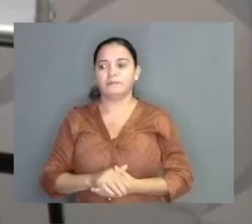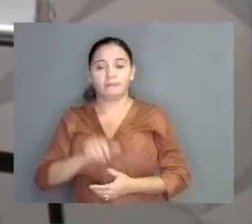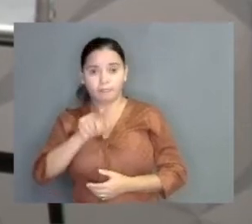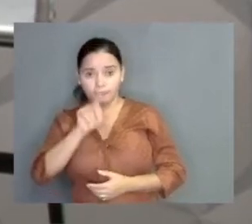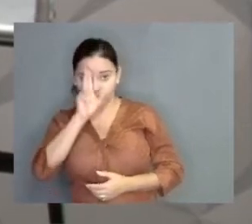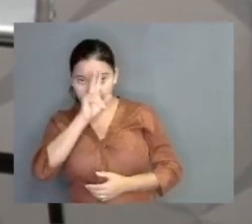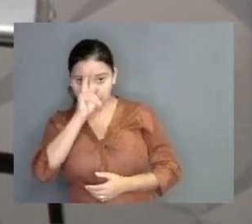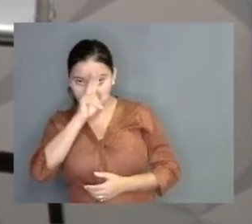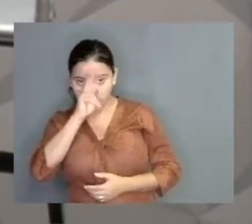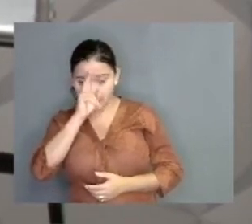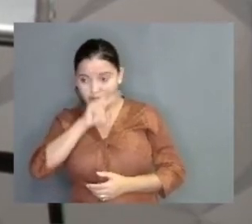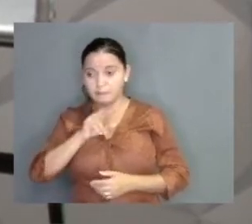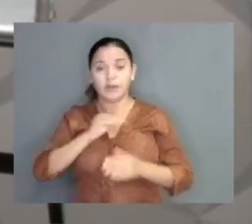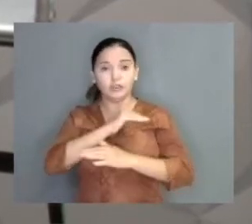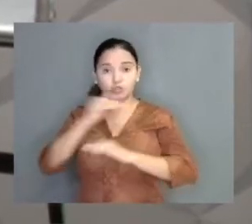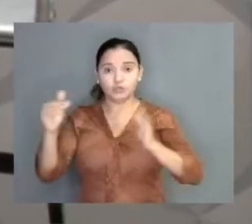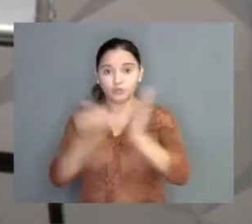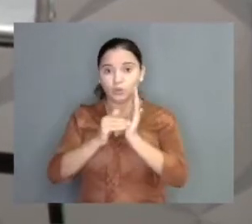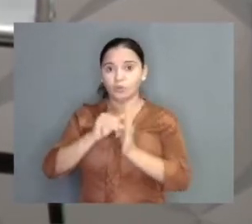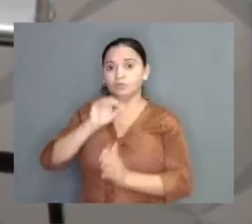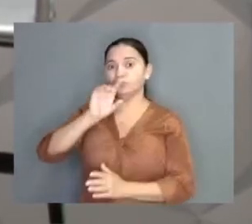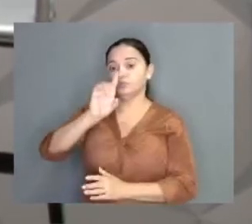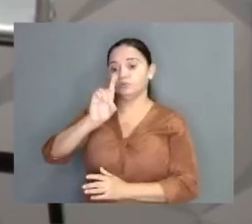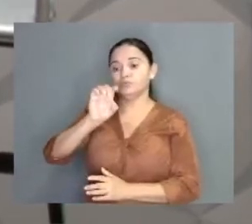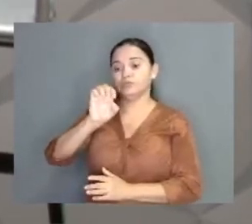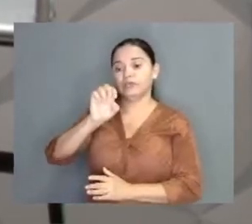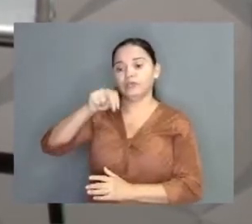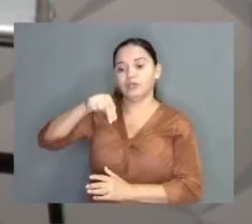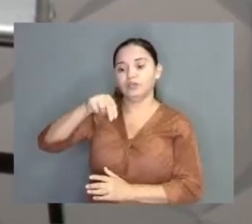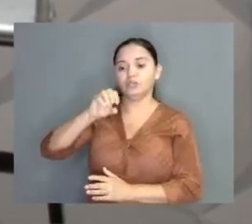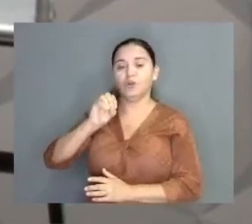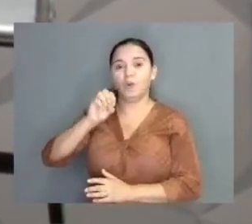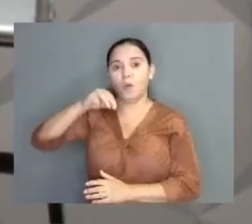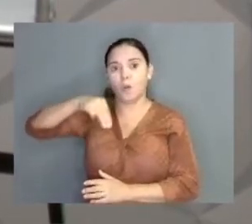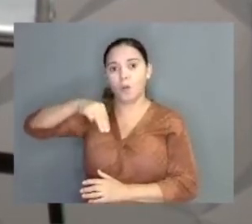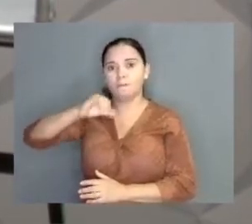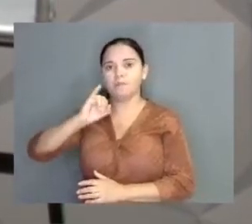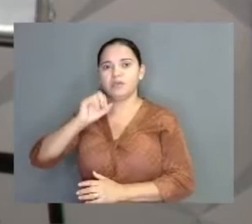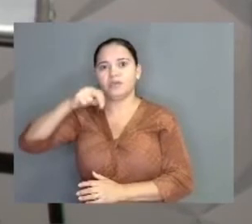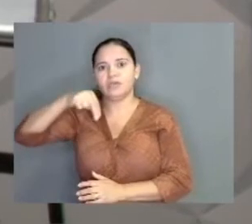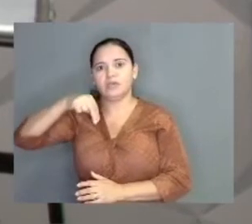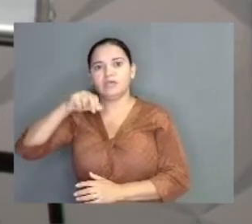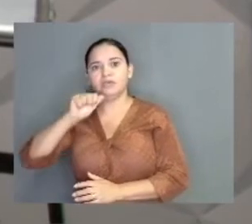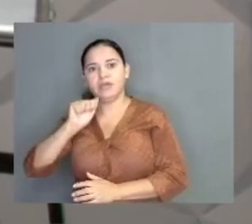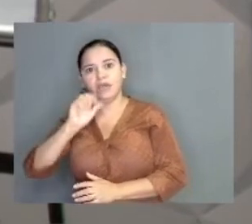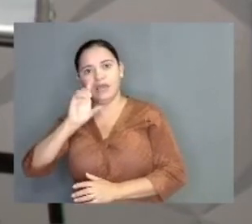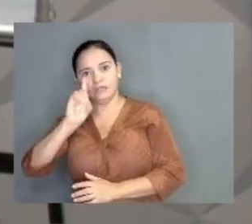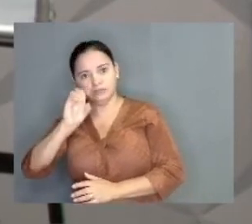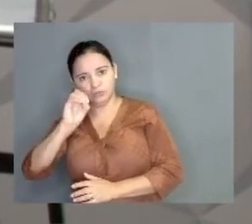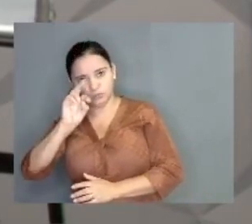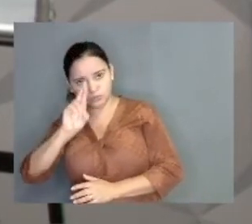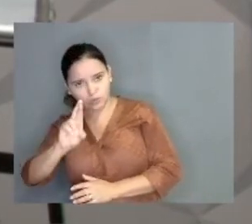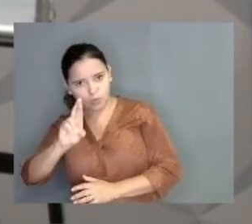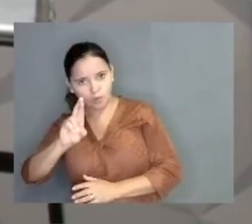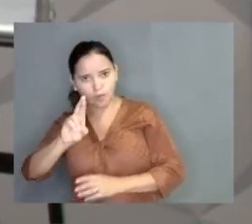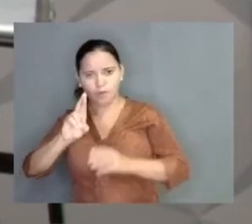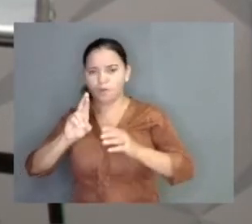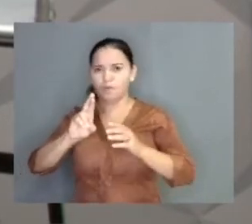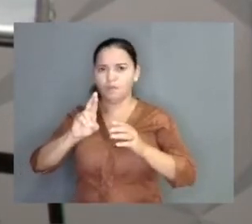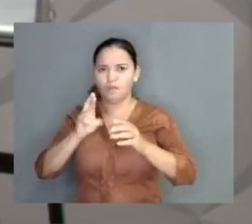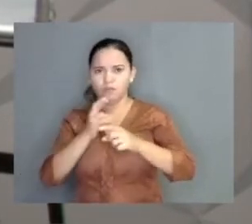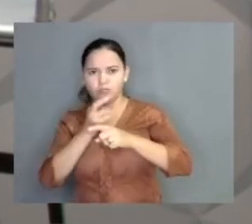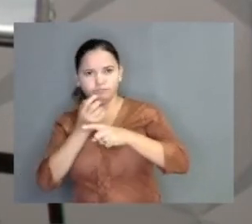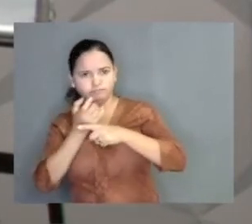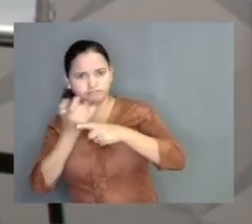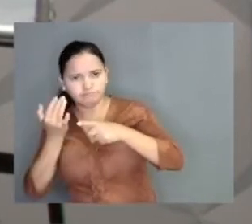que todo denominador 1 não vai fazer efeito nenhum na fração, porque todo número dividido por